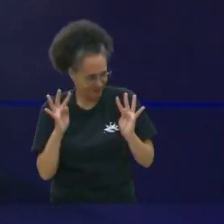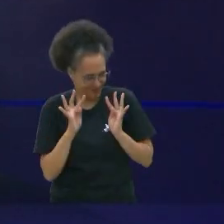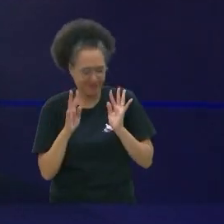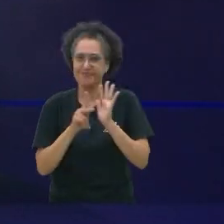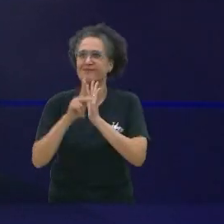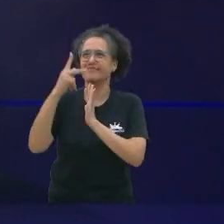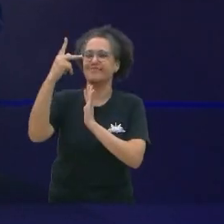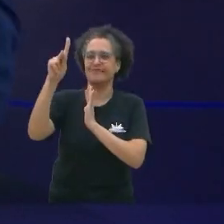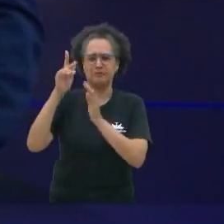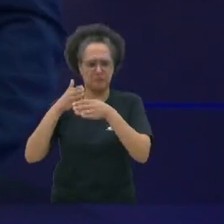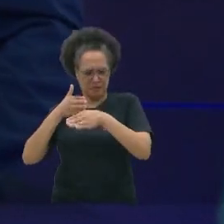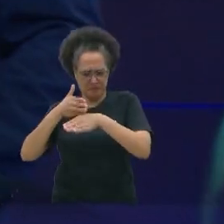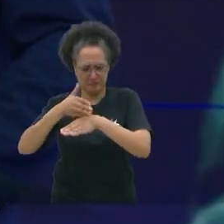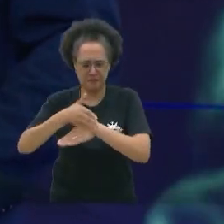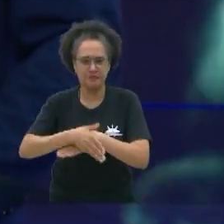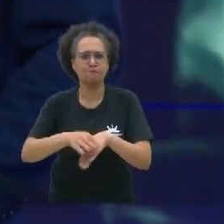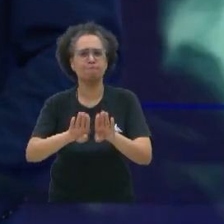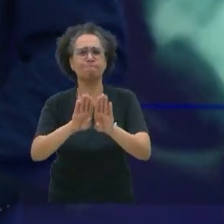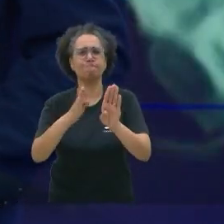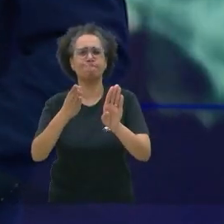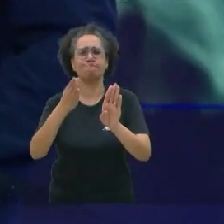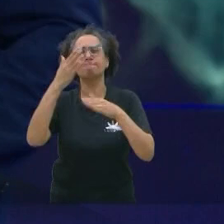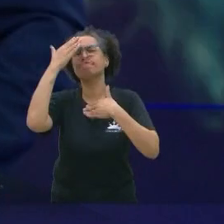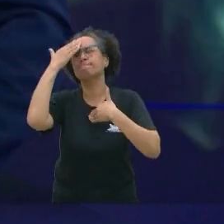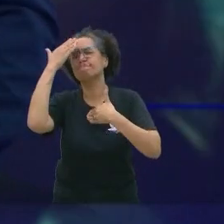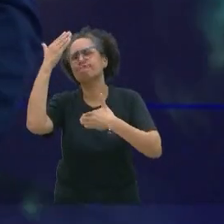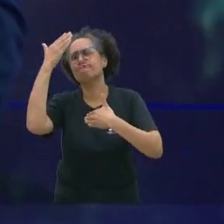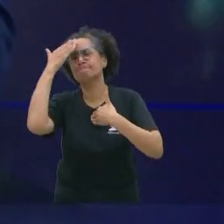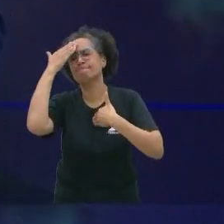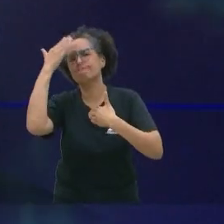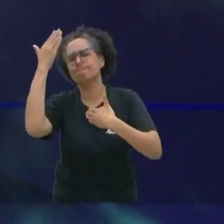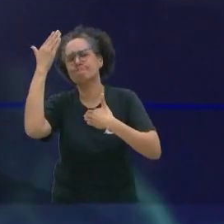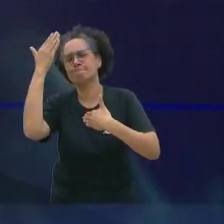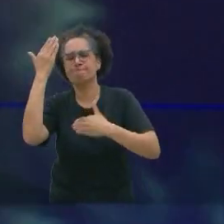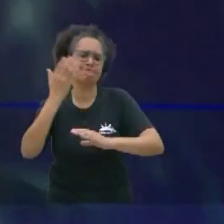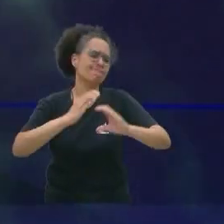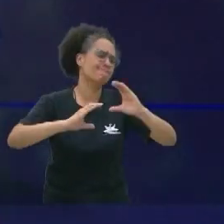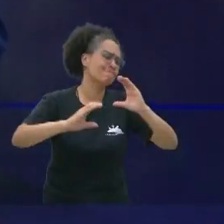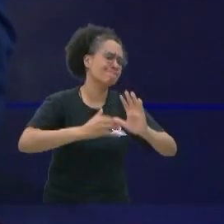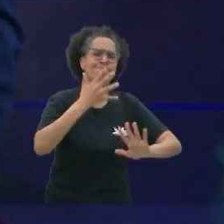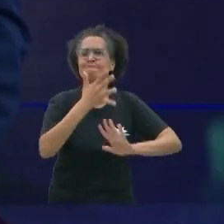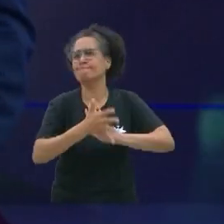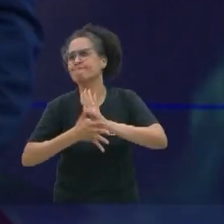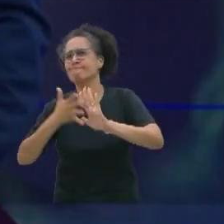suas portas dando graças, com cantos de louvor pelos seus